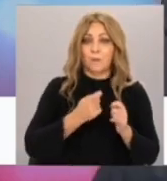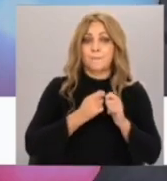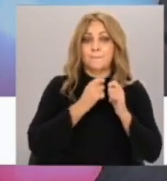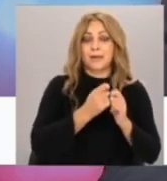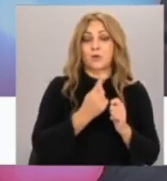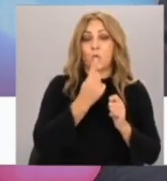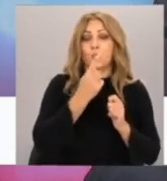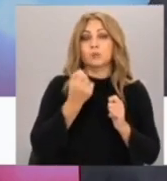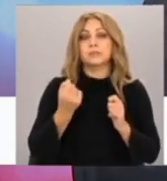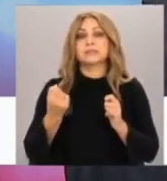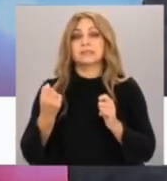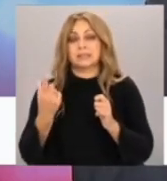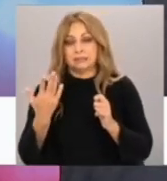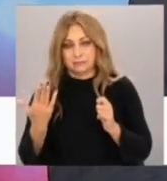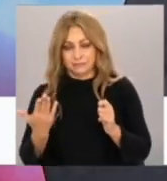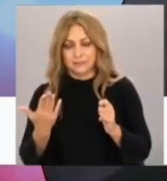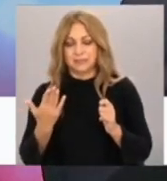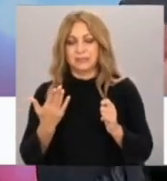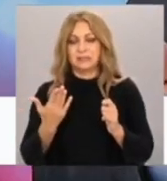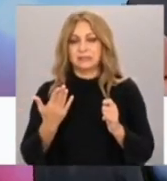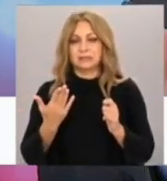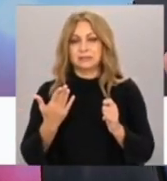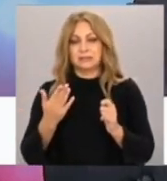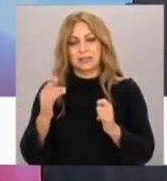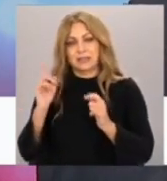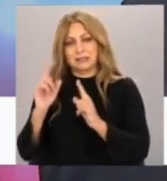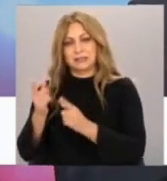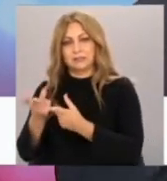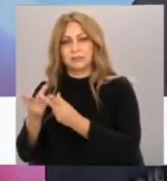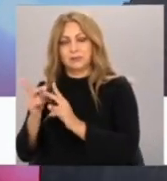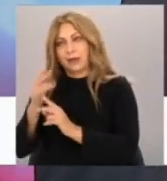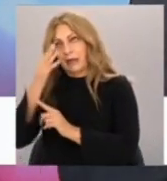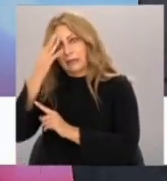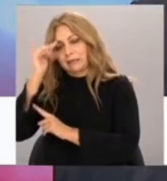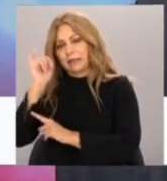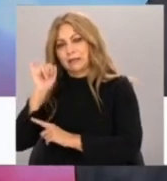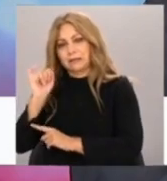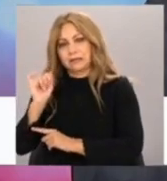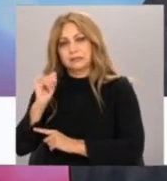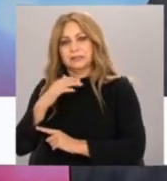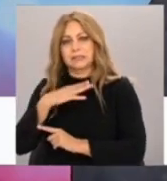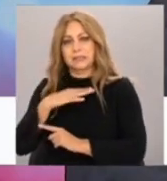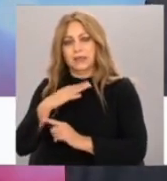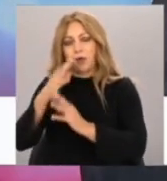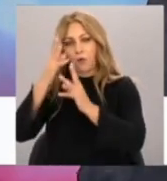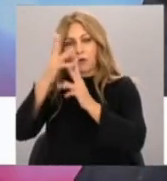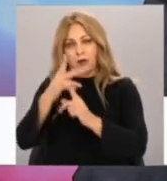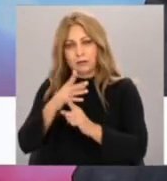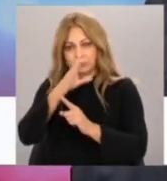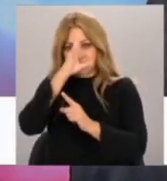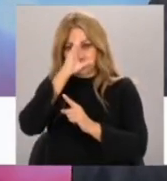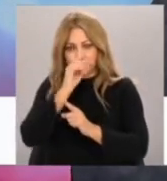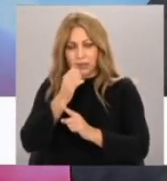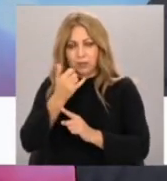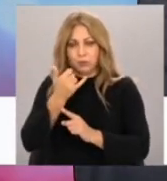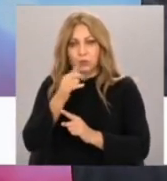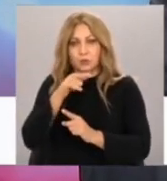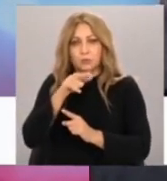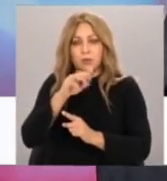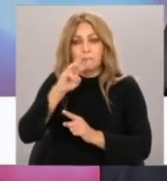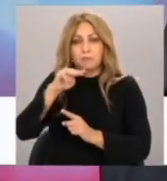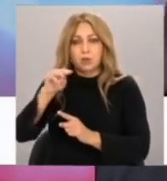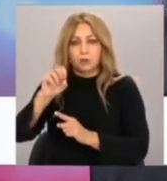que a iniciativa Liberal tem de quê dando se recusando mutilando o orçamento do estado que em dois milhões de euros